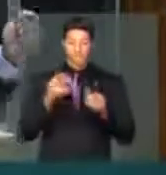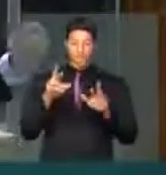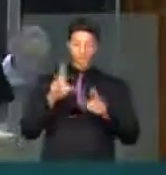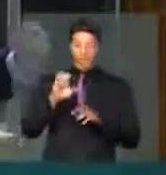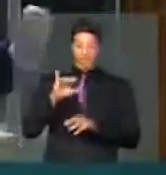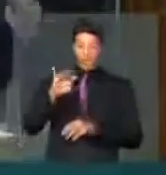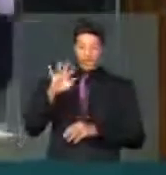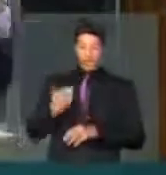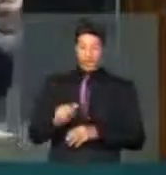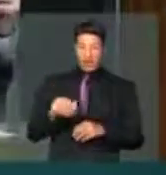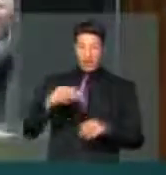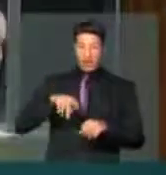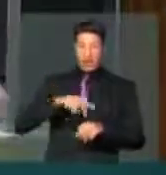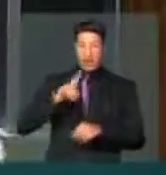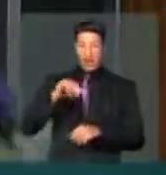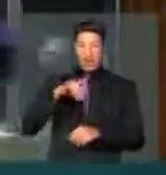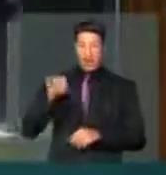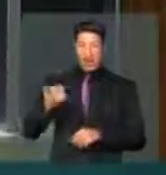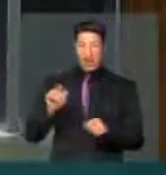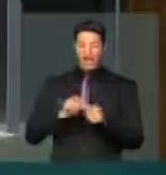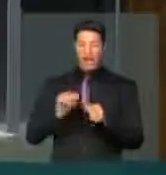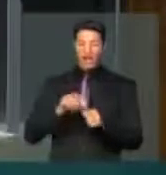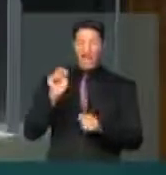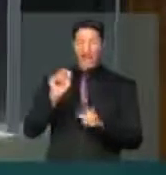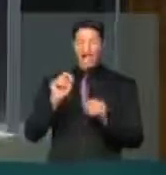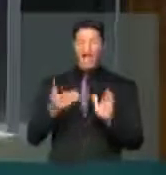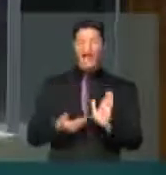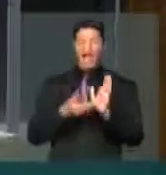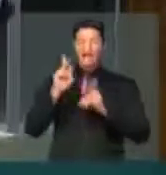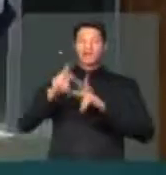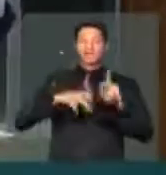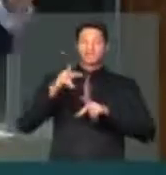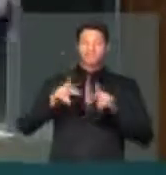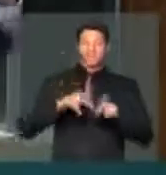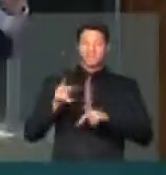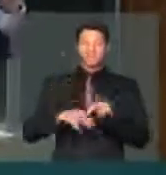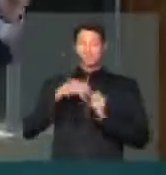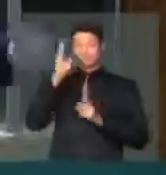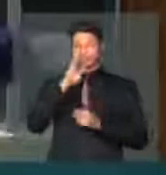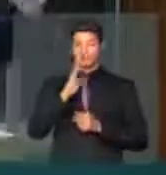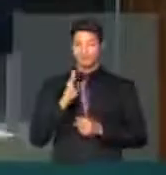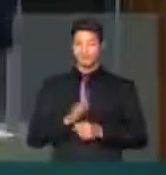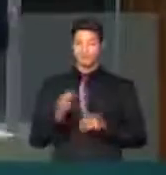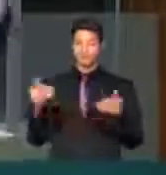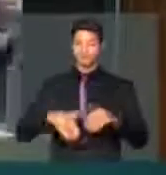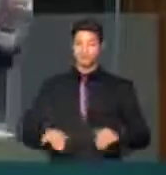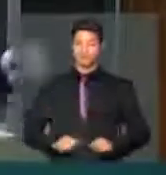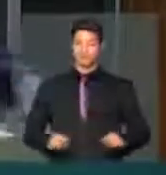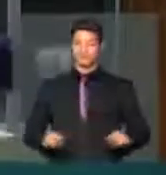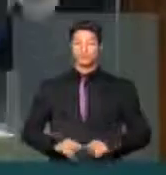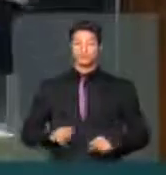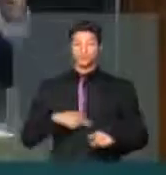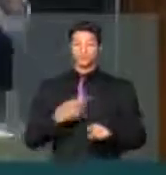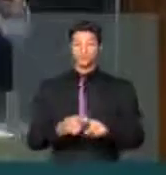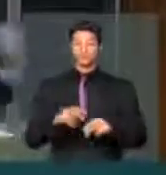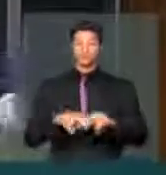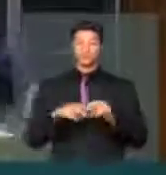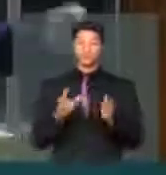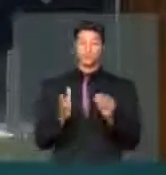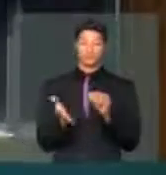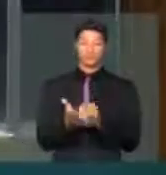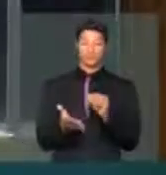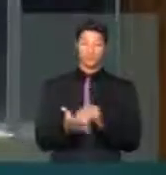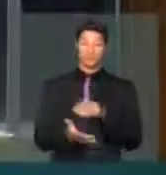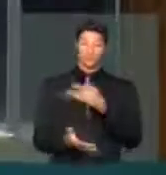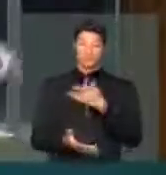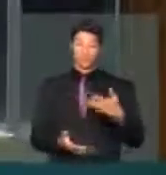receita nas mãos da União, fazendo com que o povo brasileiro venha a sofrer muito por falta